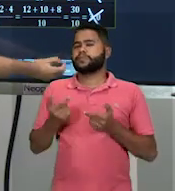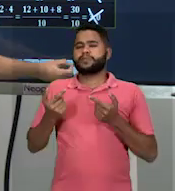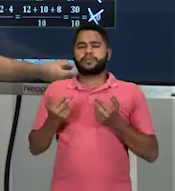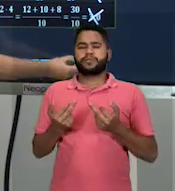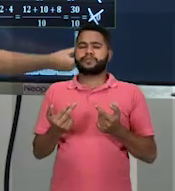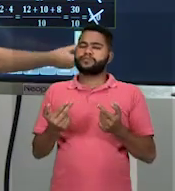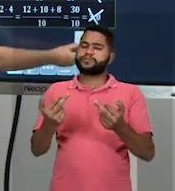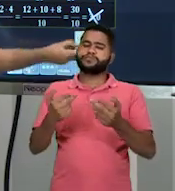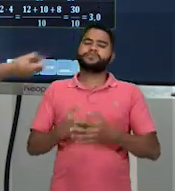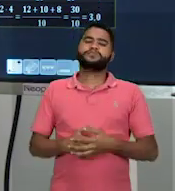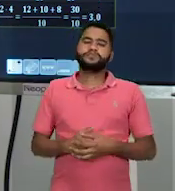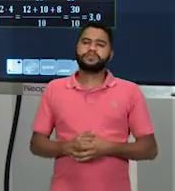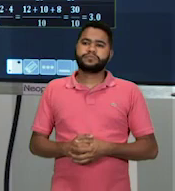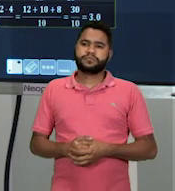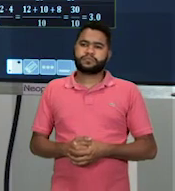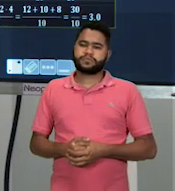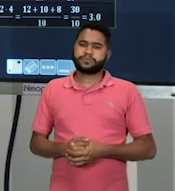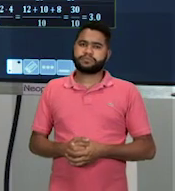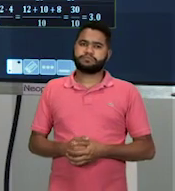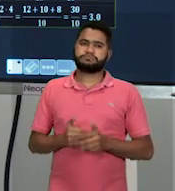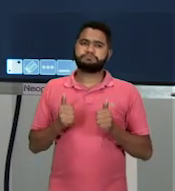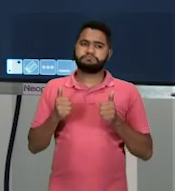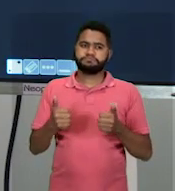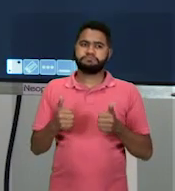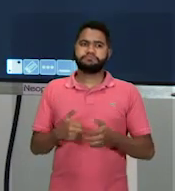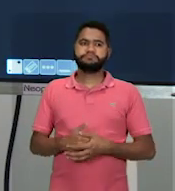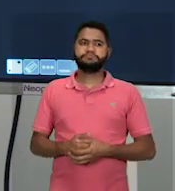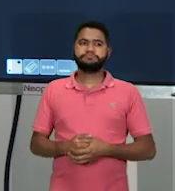todas as médias ponderadas. Muito bem.